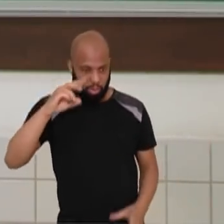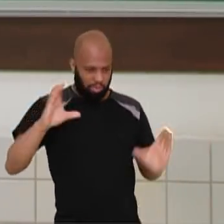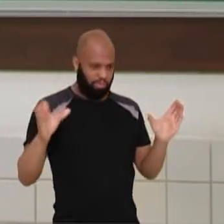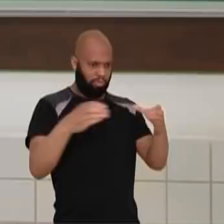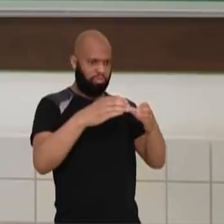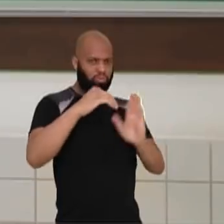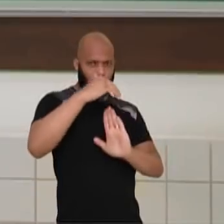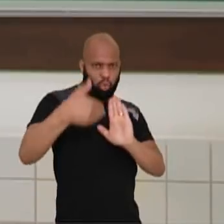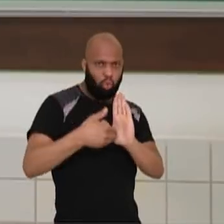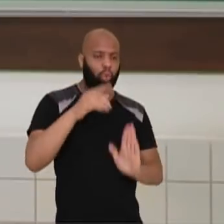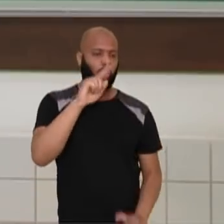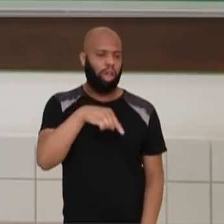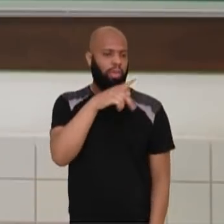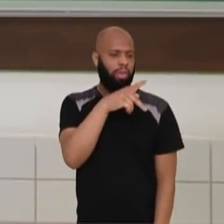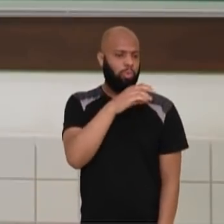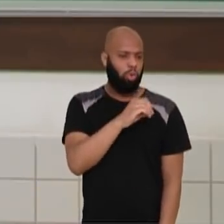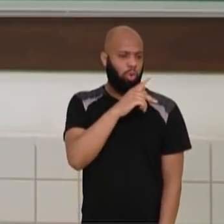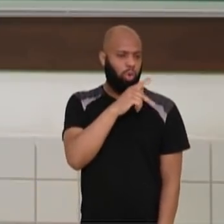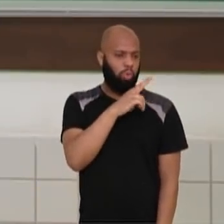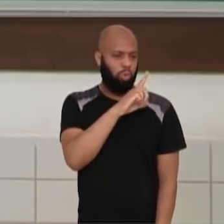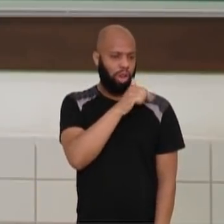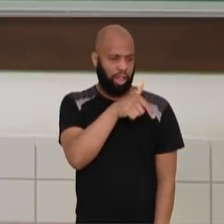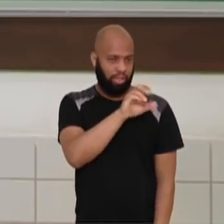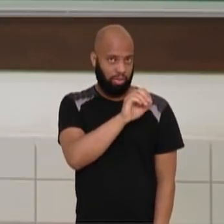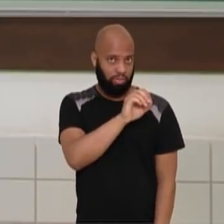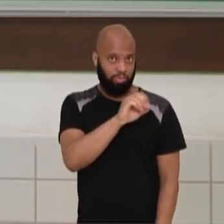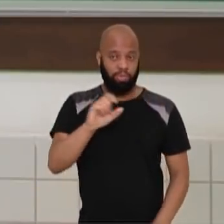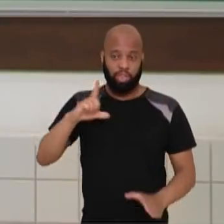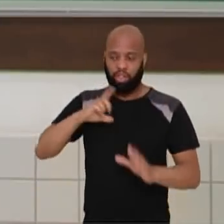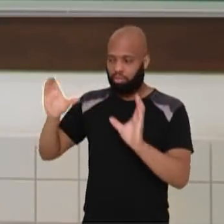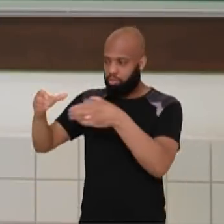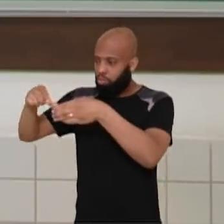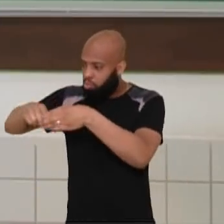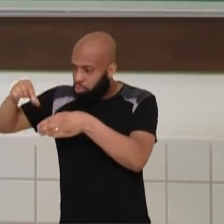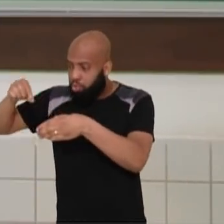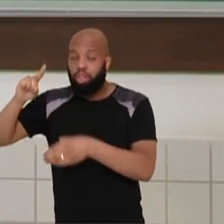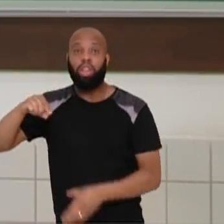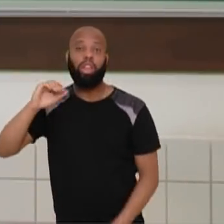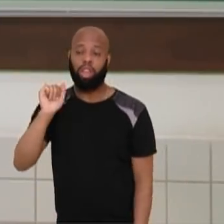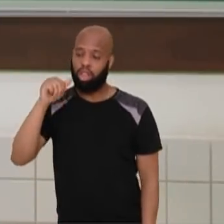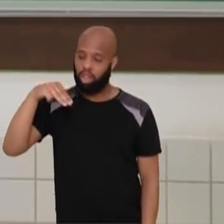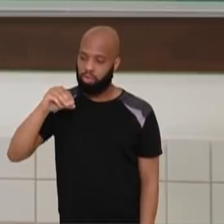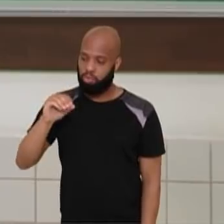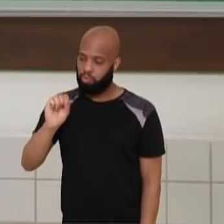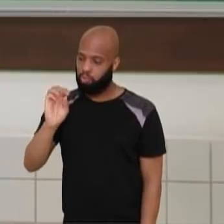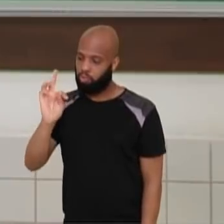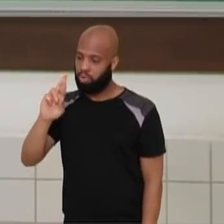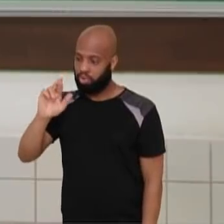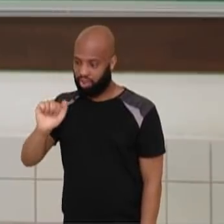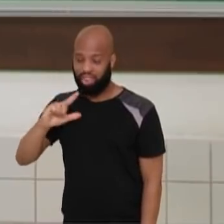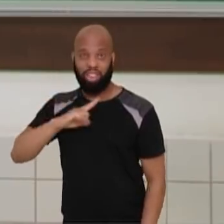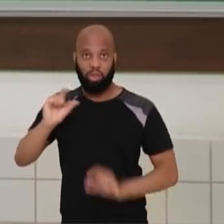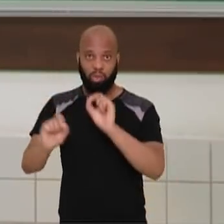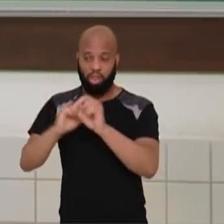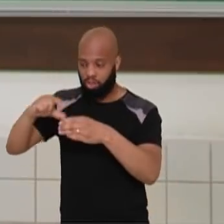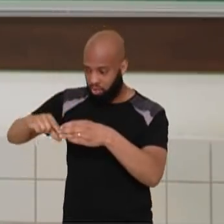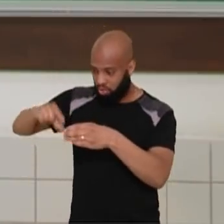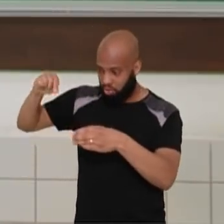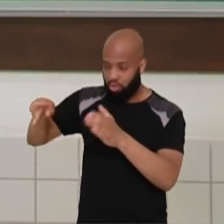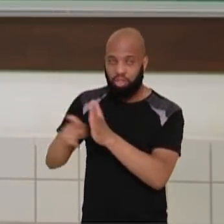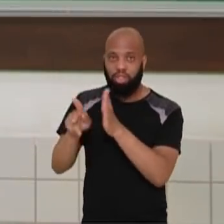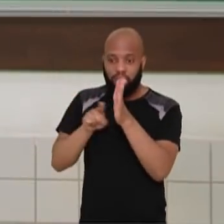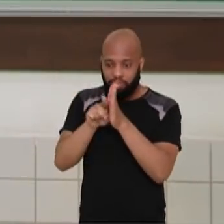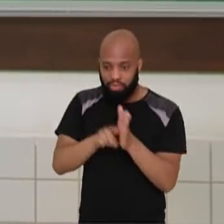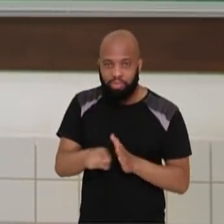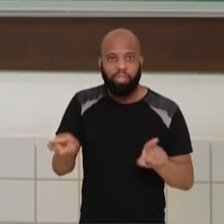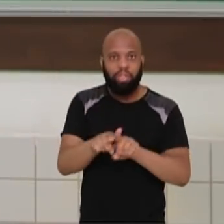característica que você quer pesquisar e a amostra é aquele pouquinho, aquele pedaço de todo mundo que você vai